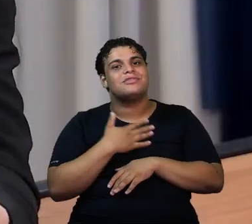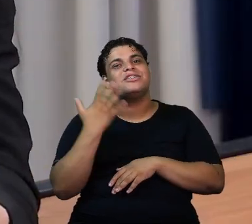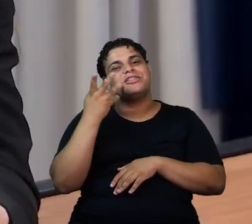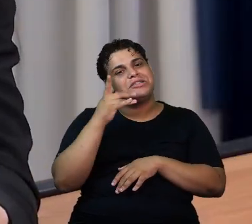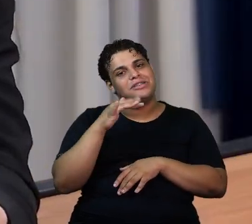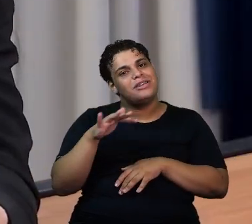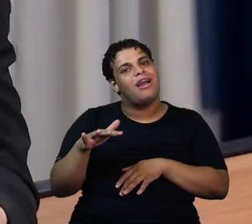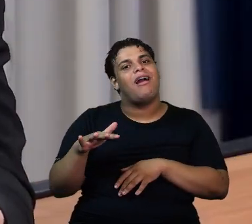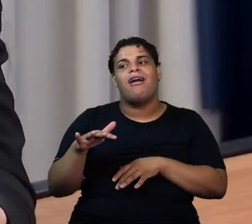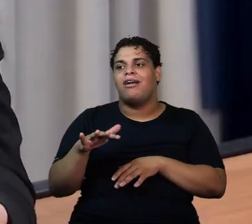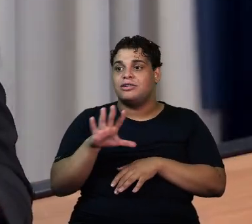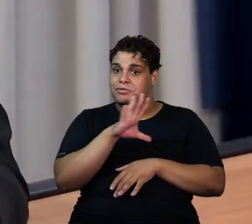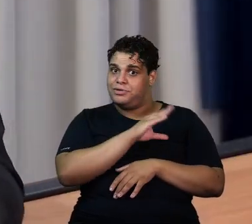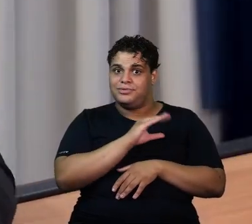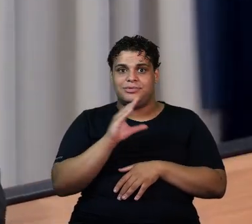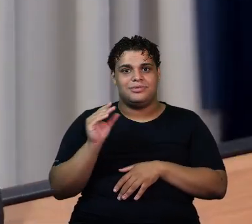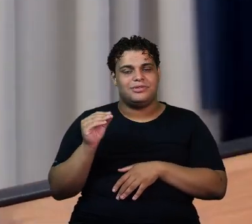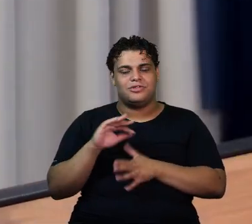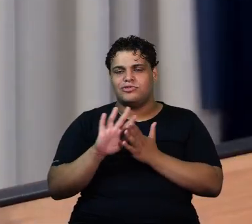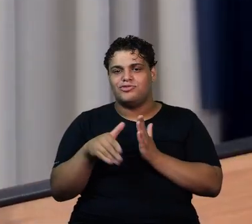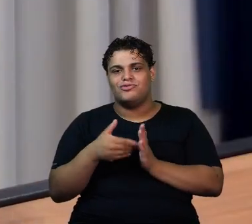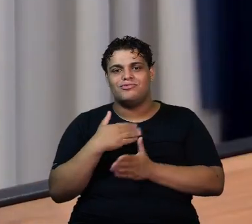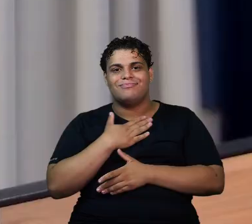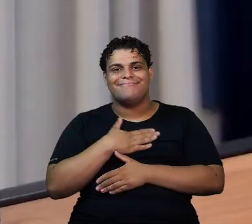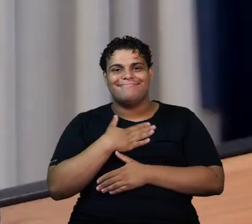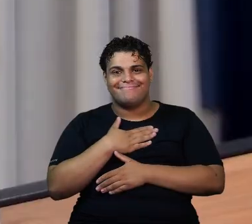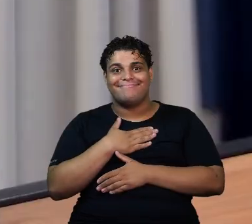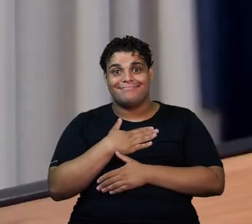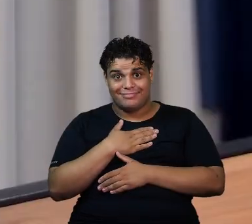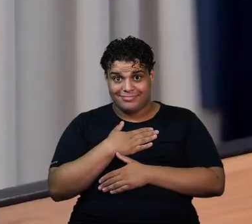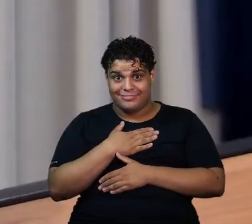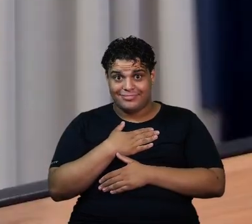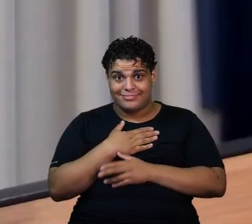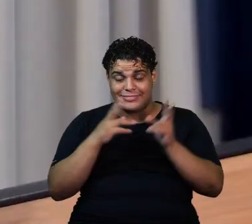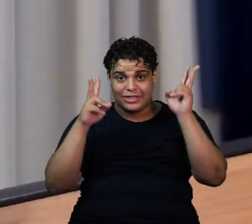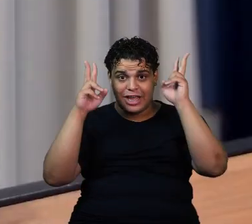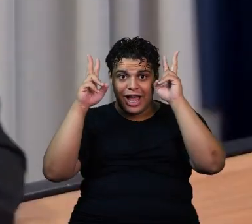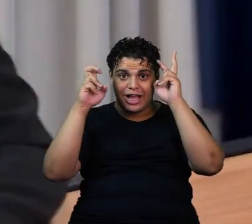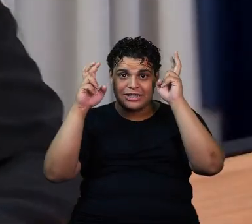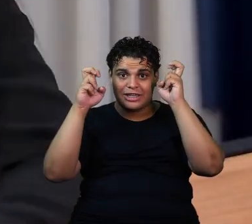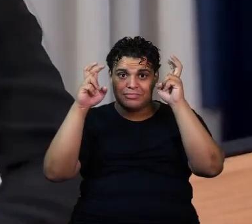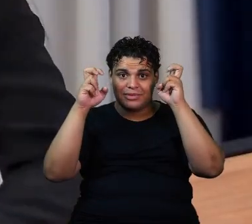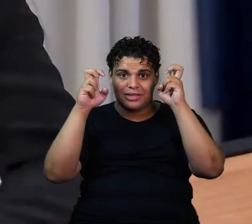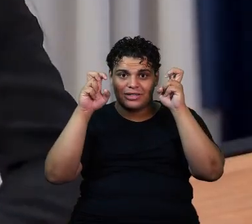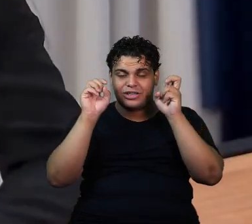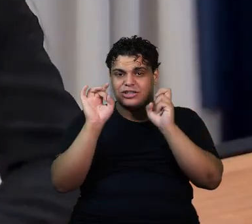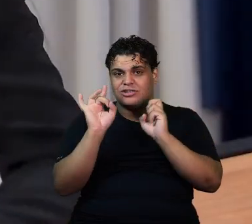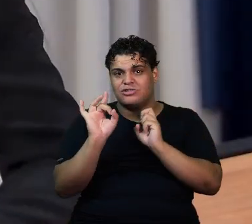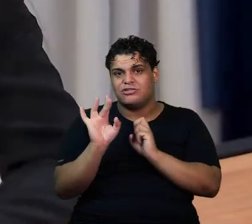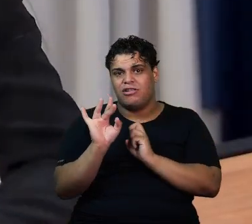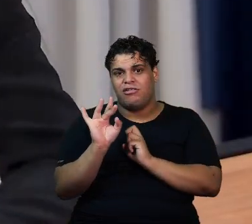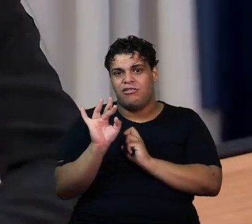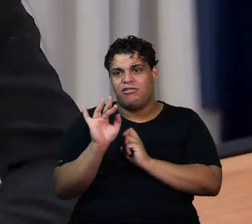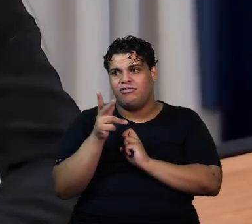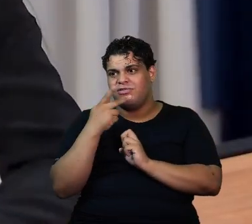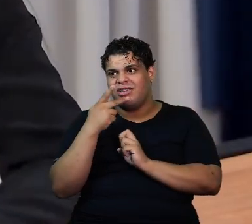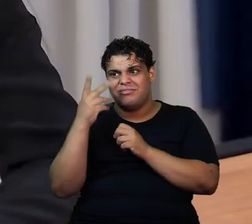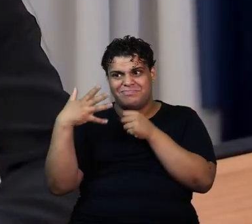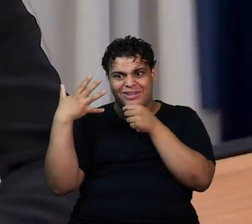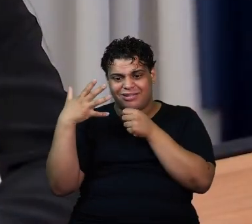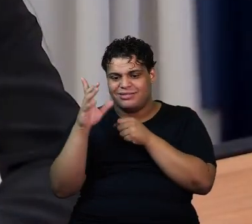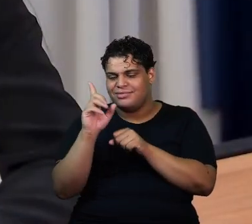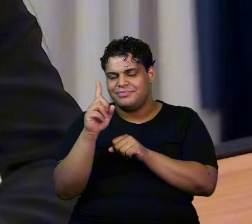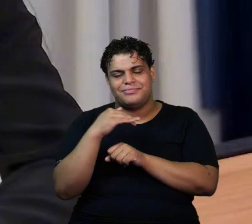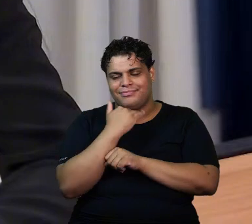pequena, o adolescente gosta, né? Então, essas temáticas, não adianta só ficar, né, às vezes falando palestra, a gente tem